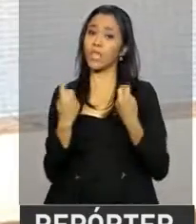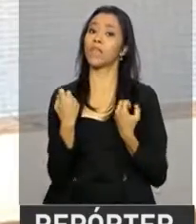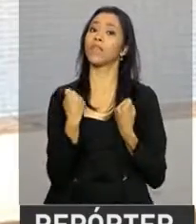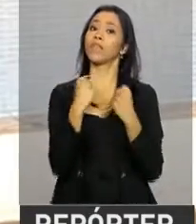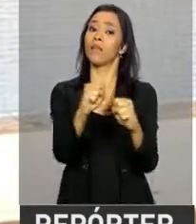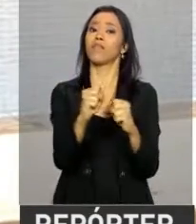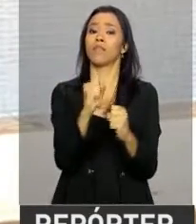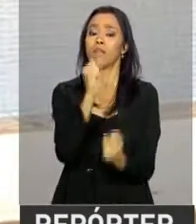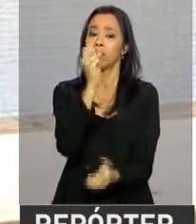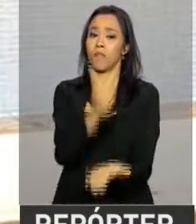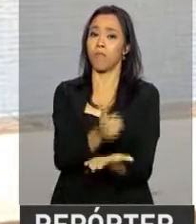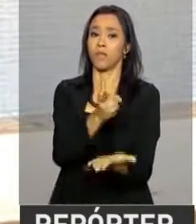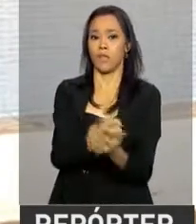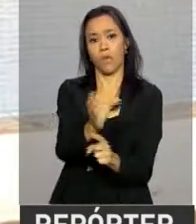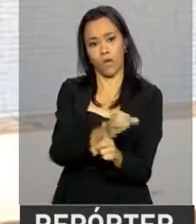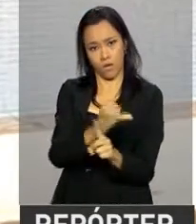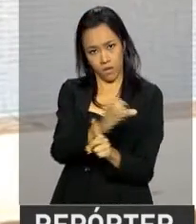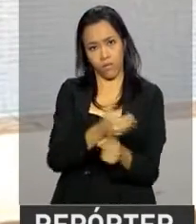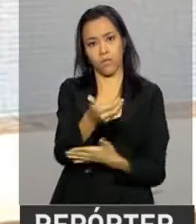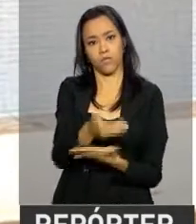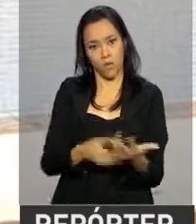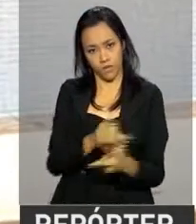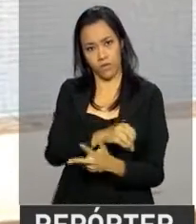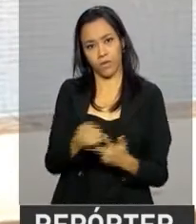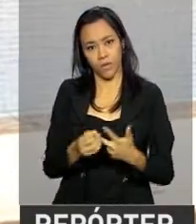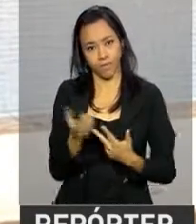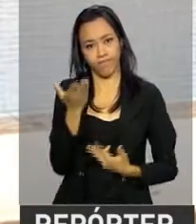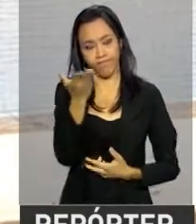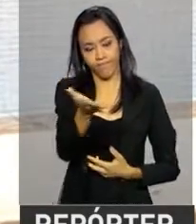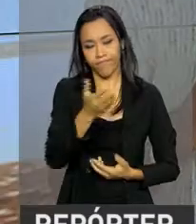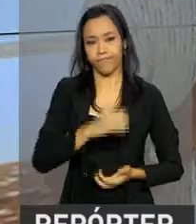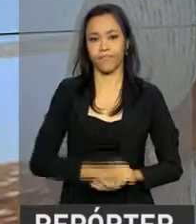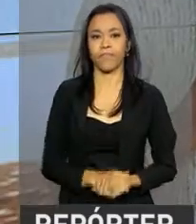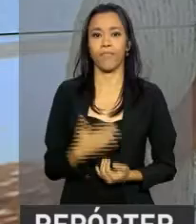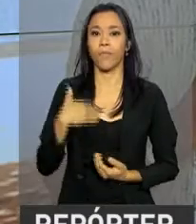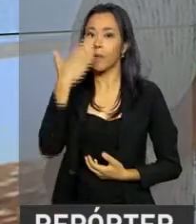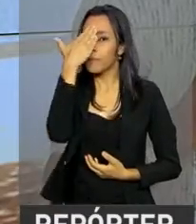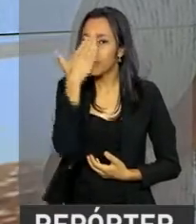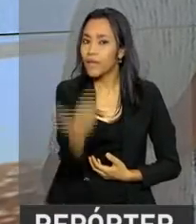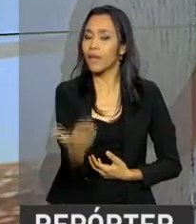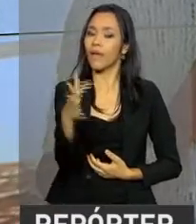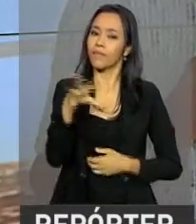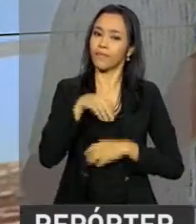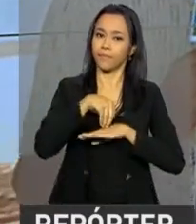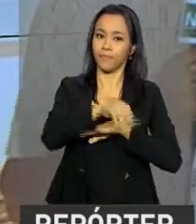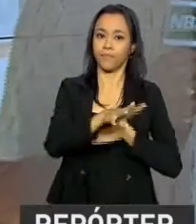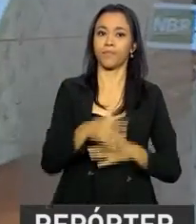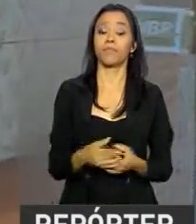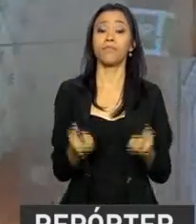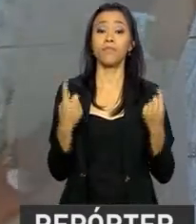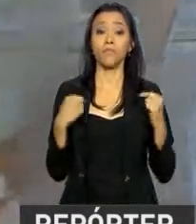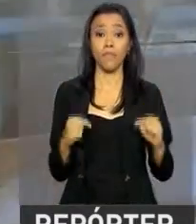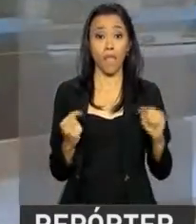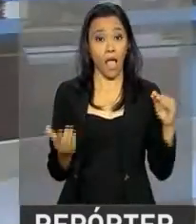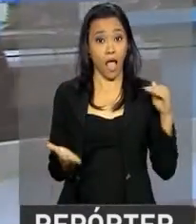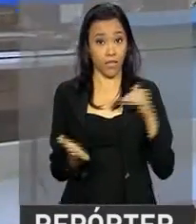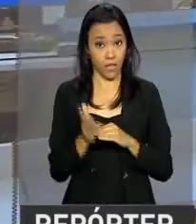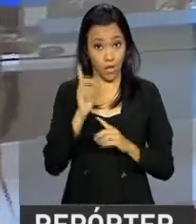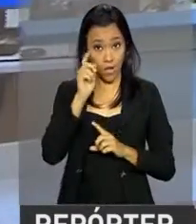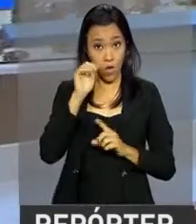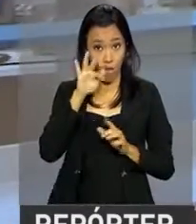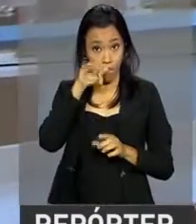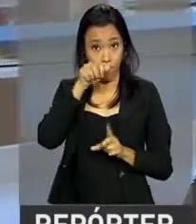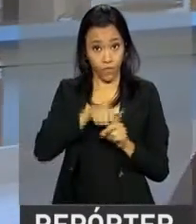do calendário das provas volto com você e leandro tá bom obrigado mar pelas informações e até o fim deste mês